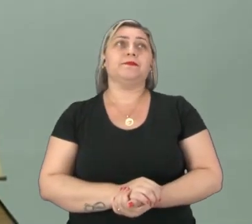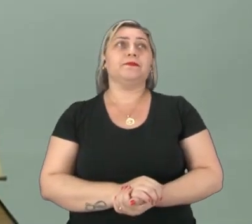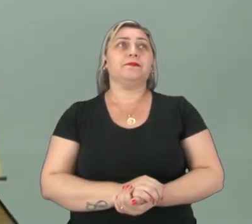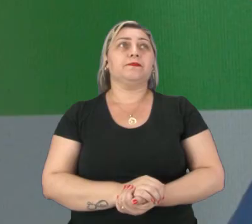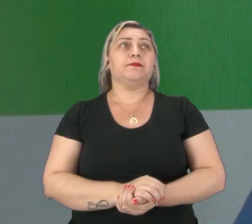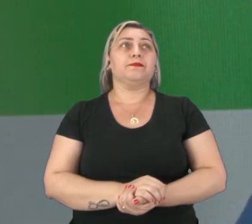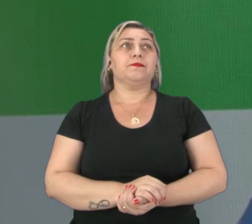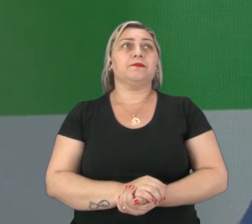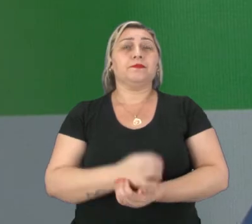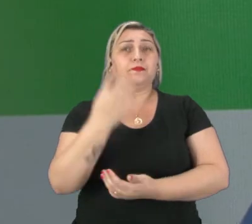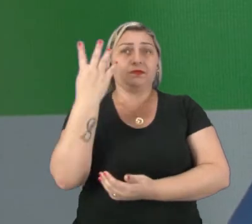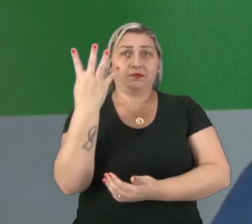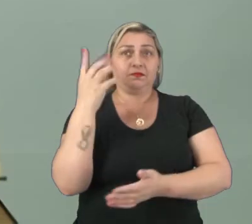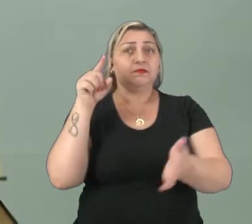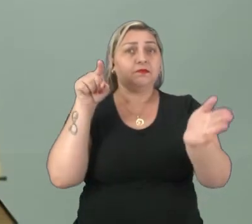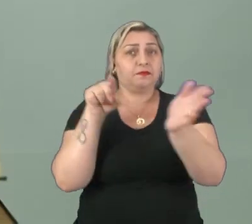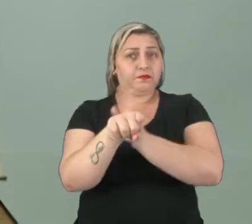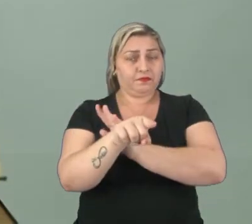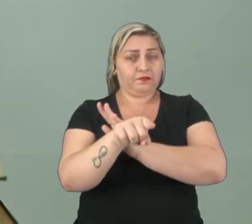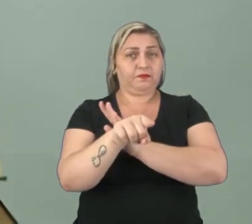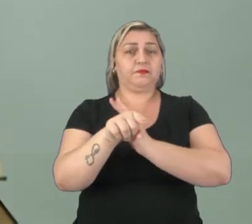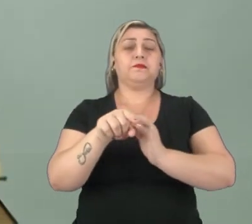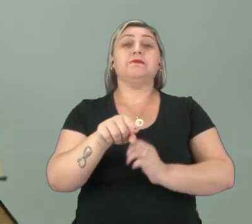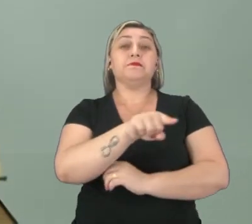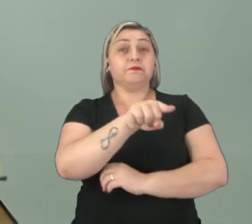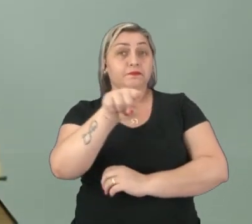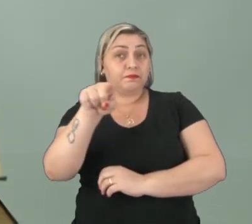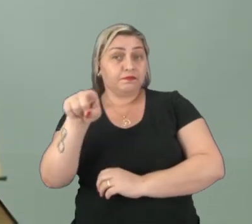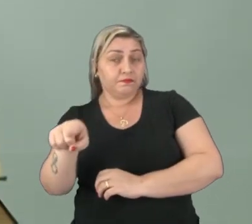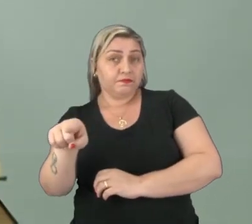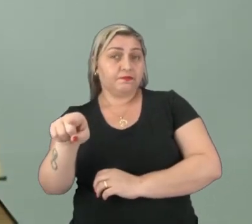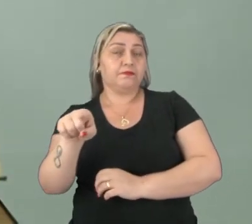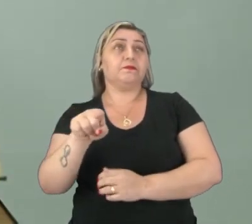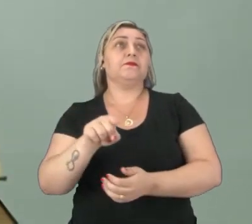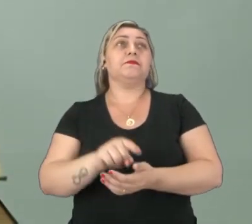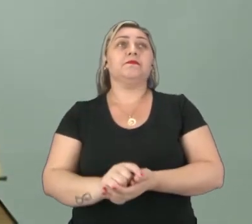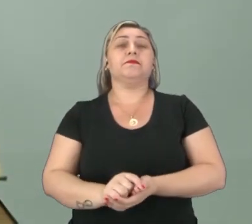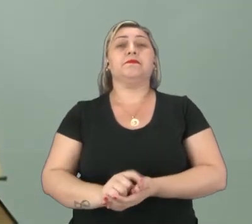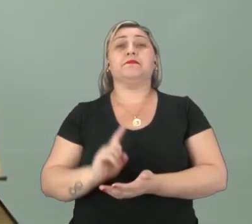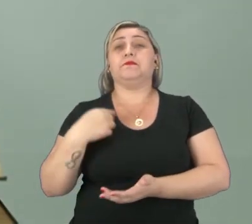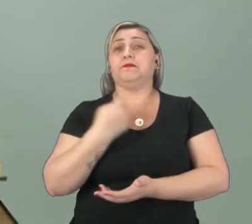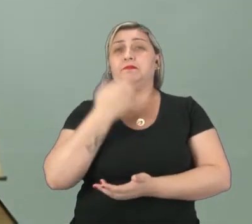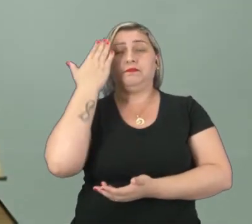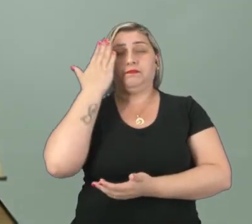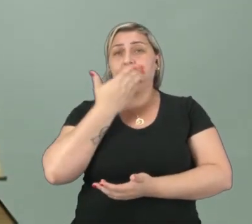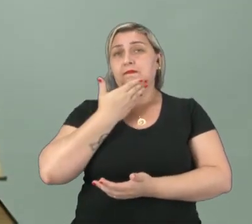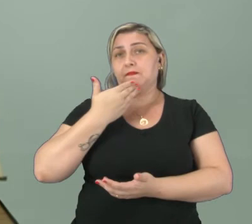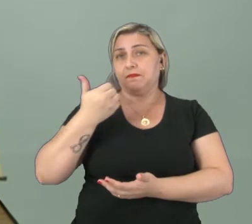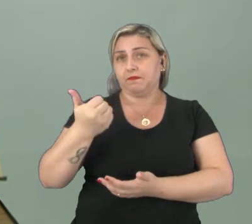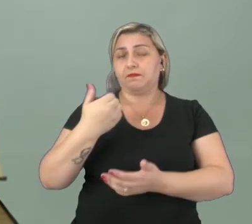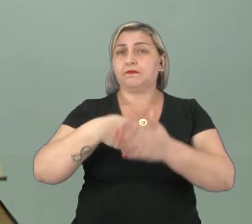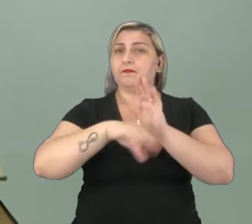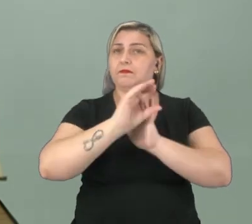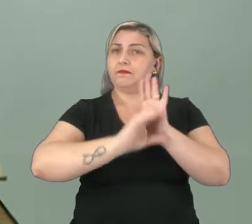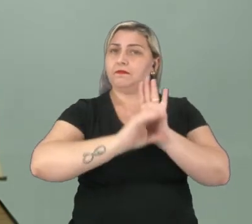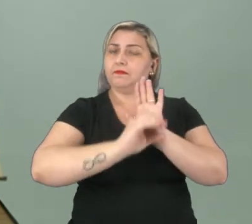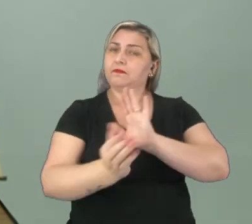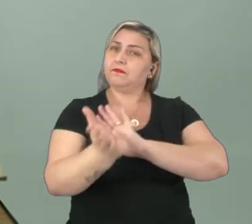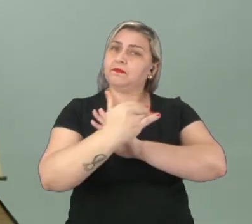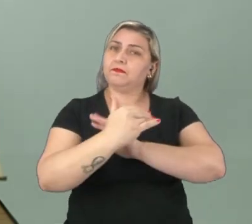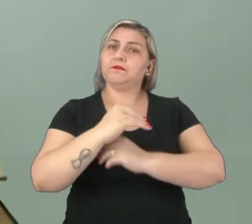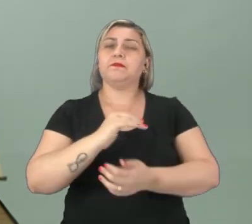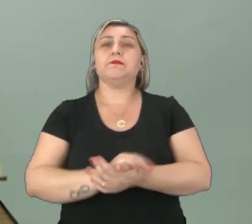São 4 perguntas que eu vou fazer para vocês, para a gente entender melhor esse conteúdo. Vamos